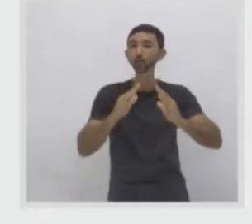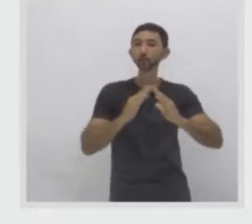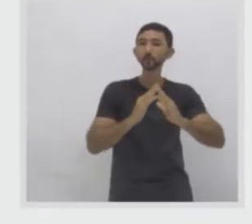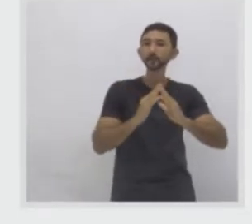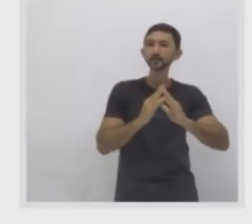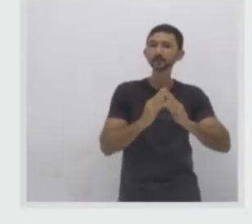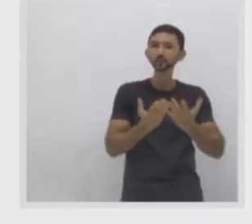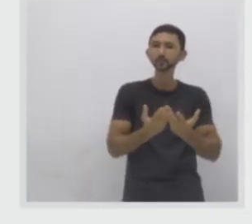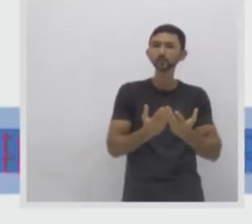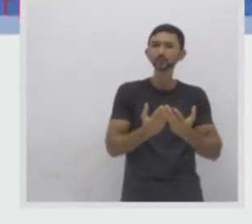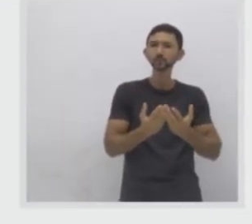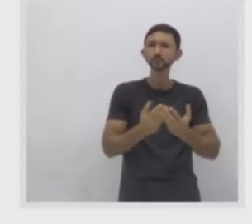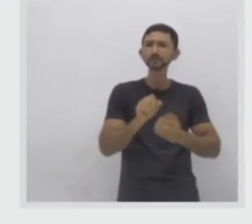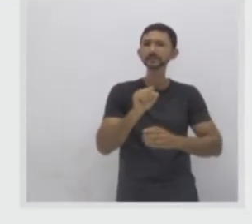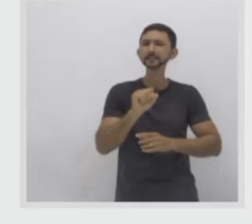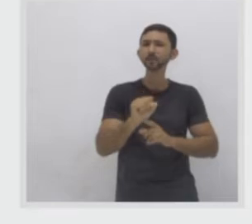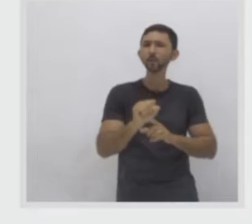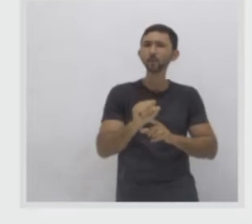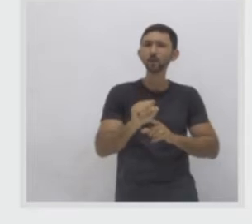verbo?